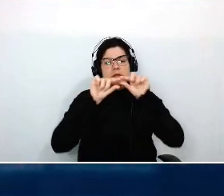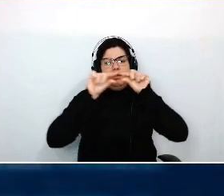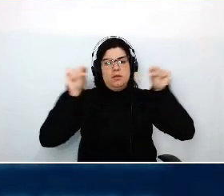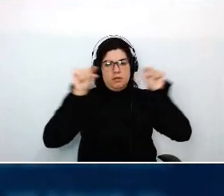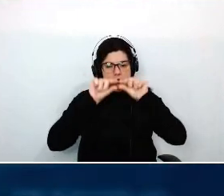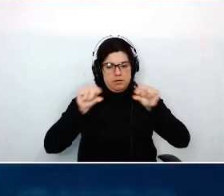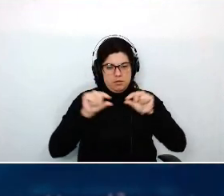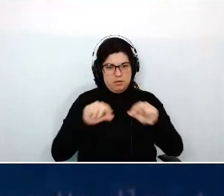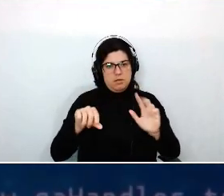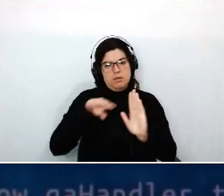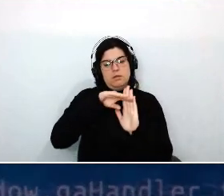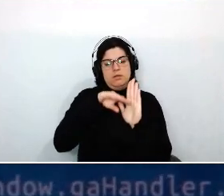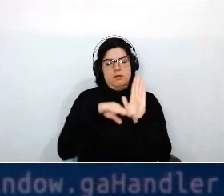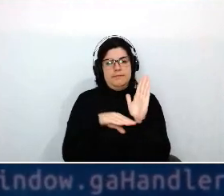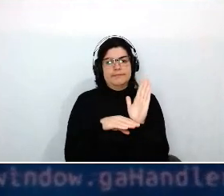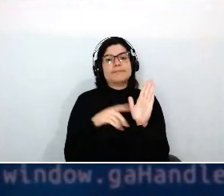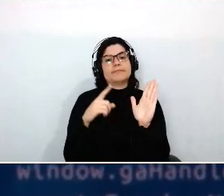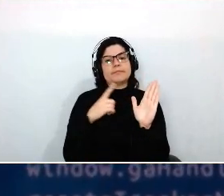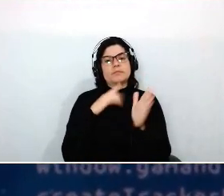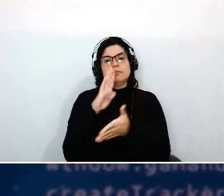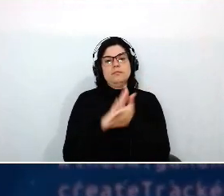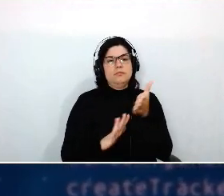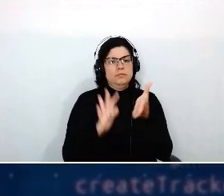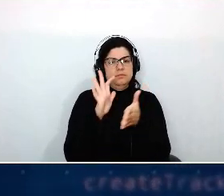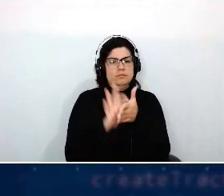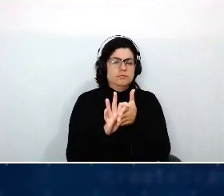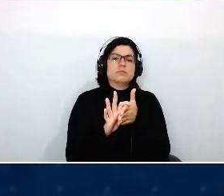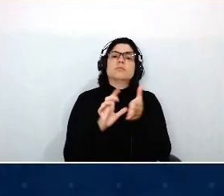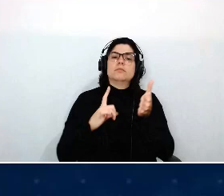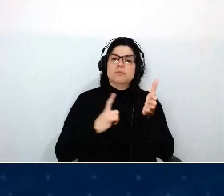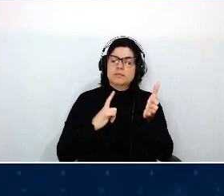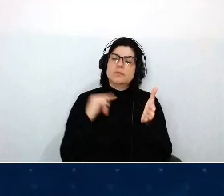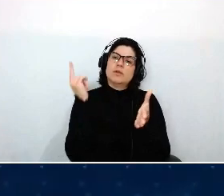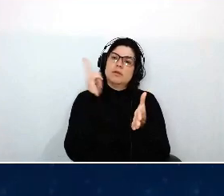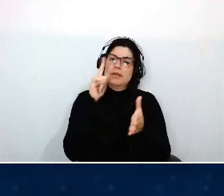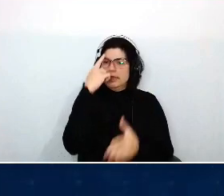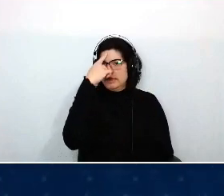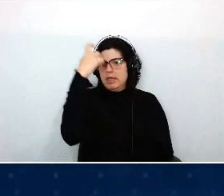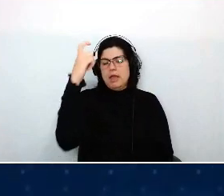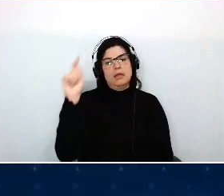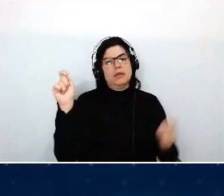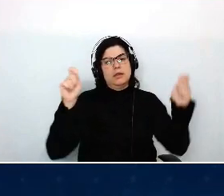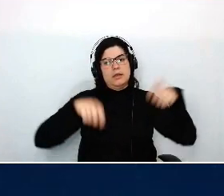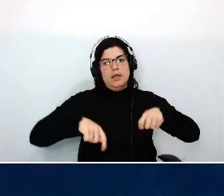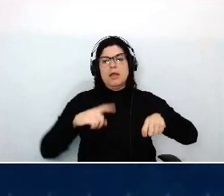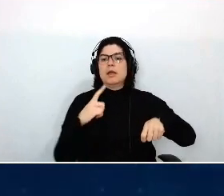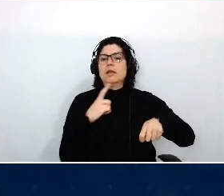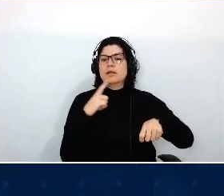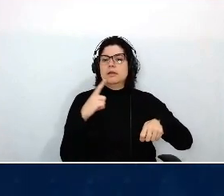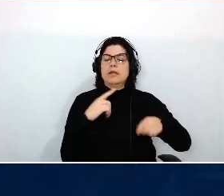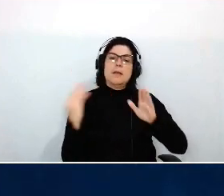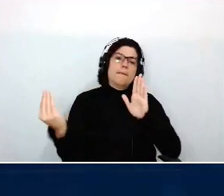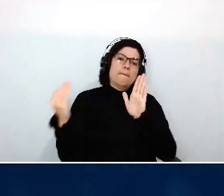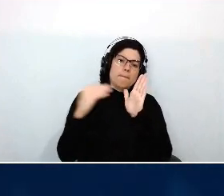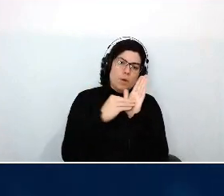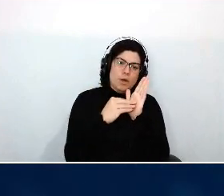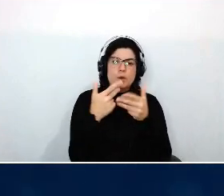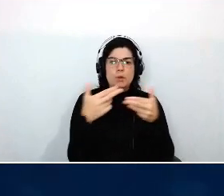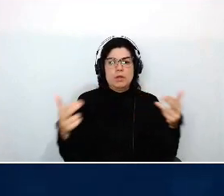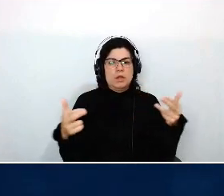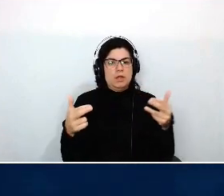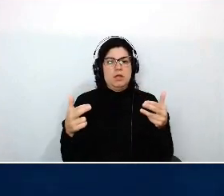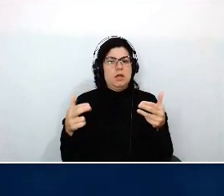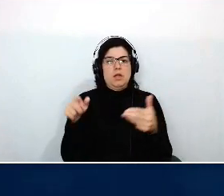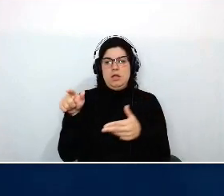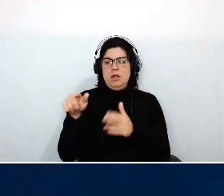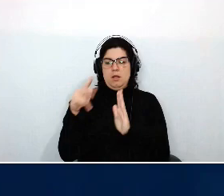o paradigma funcional te traz essa ideia de ter as coisas declarativas. Você declara o estado das coisas, você não fala para o programa o que você quer que